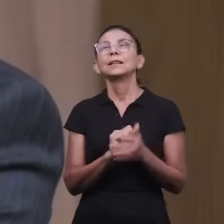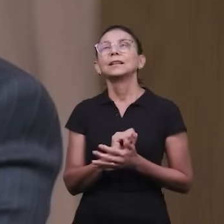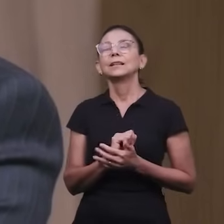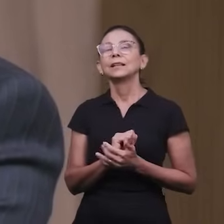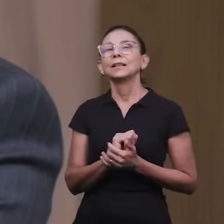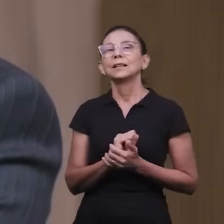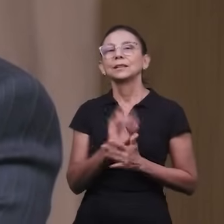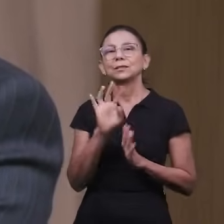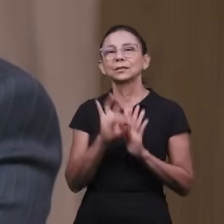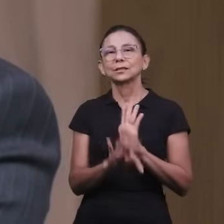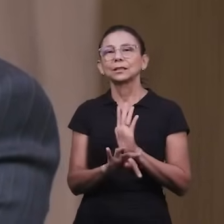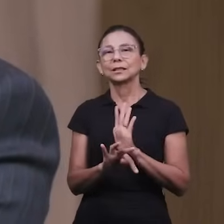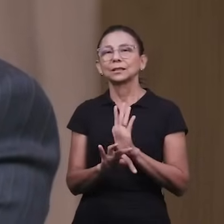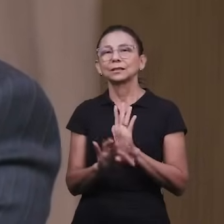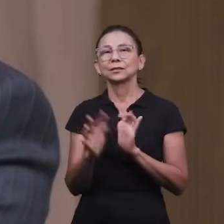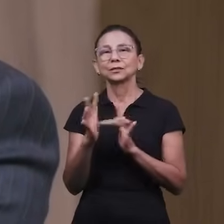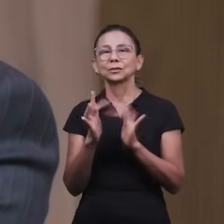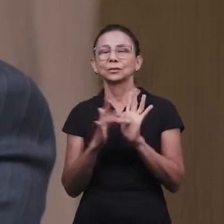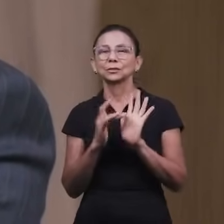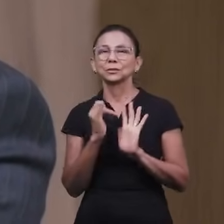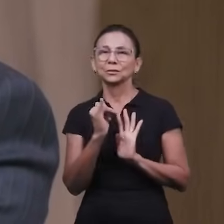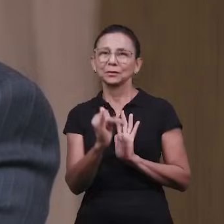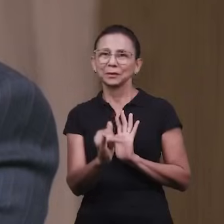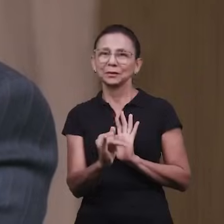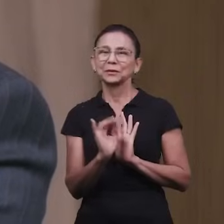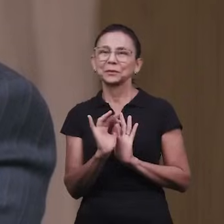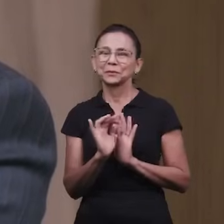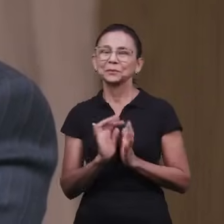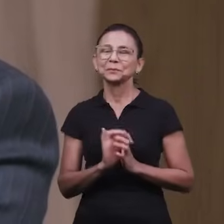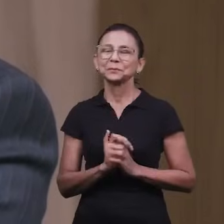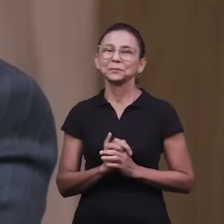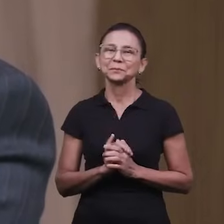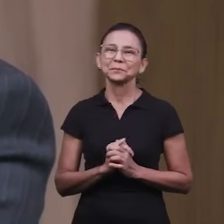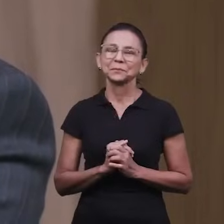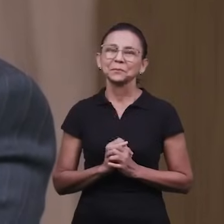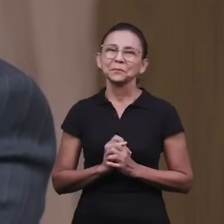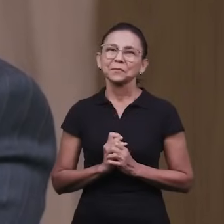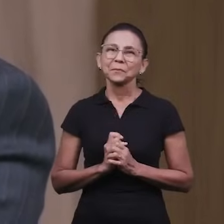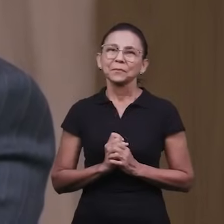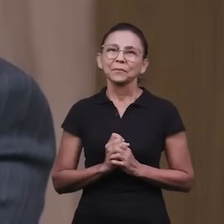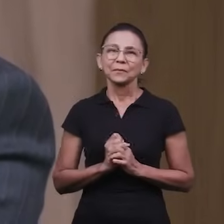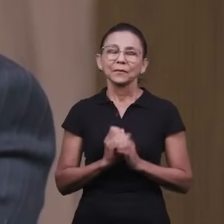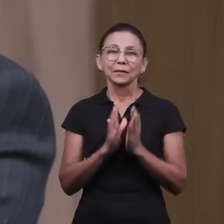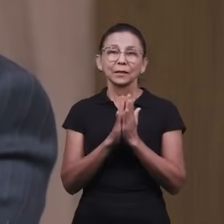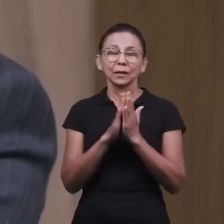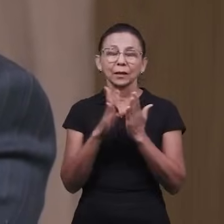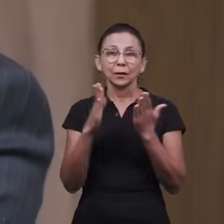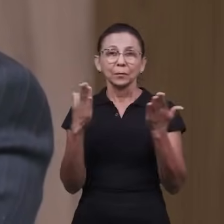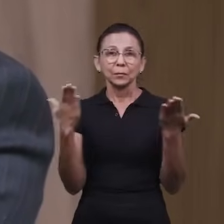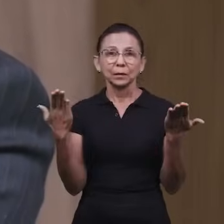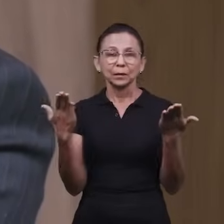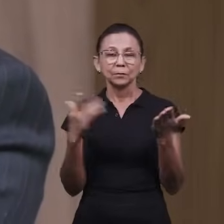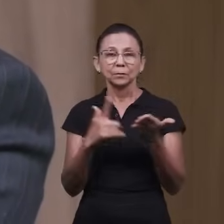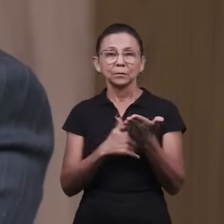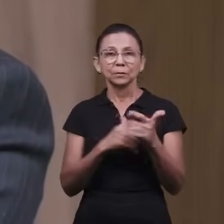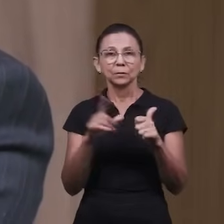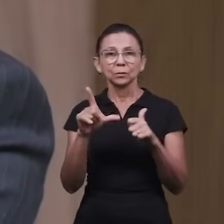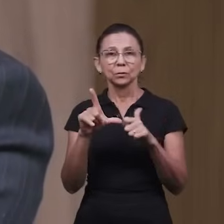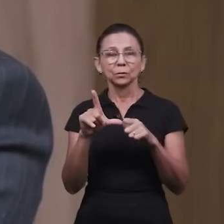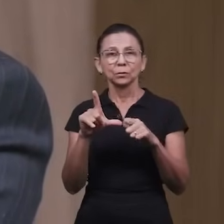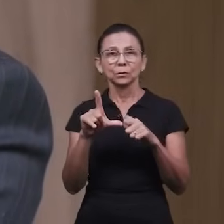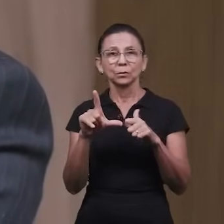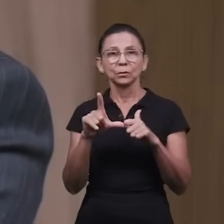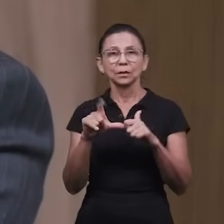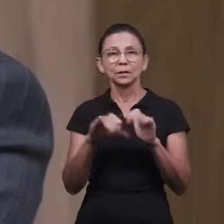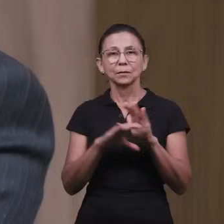falou com ela de uma forma muito maravilhosa, que nós vamos trazer aqui, quando nós abrimos a palavra em Lucas capítulo 7,